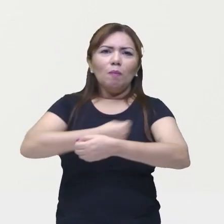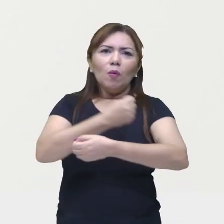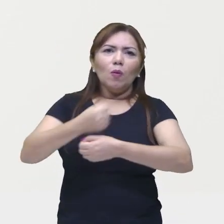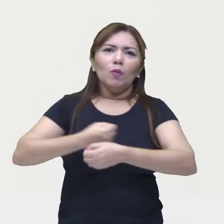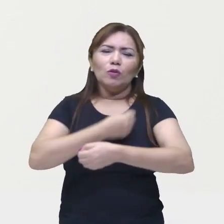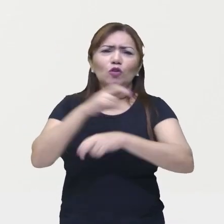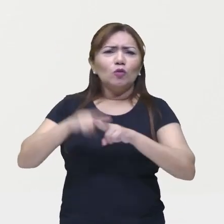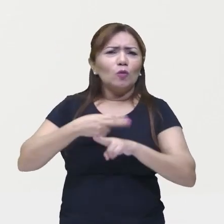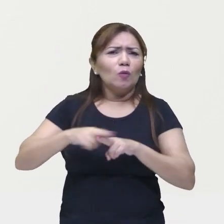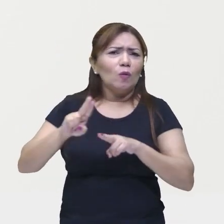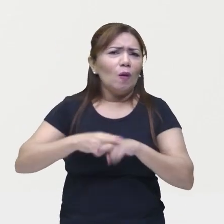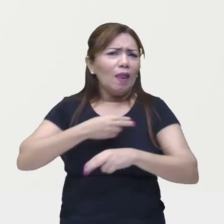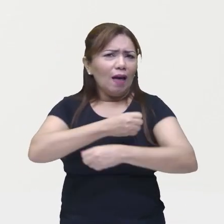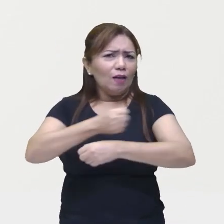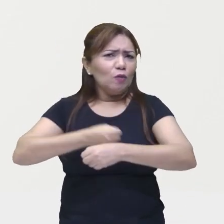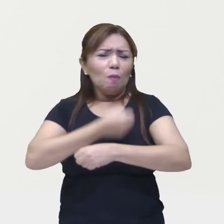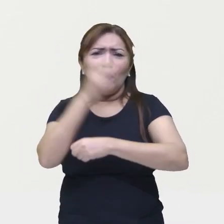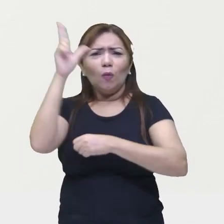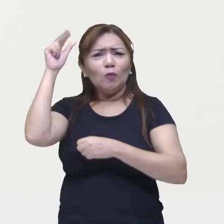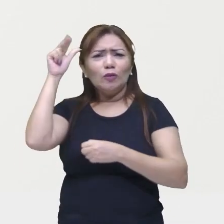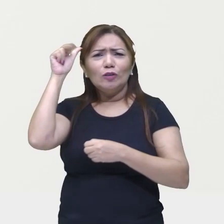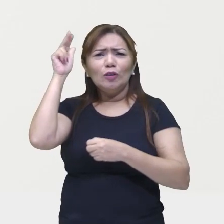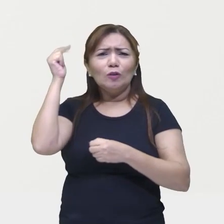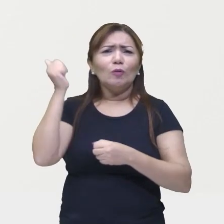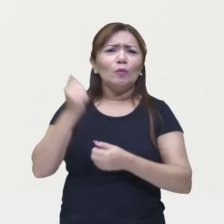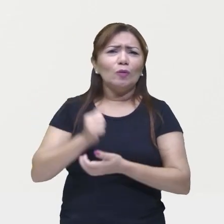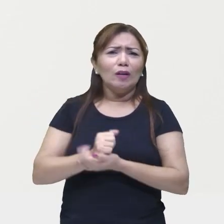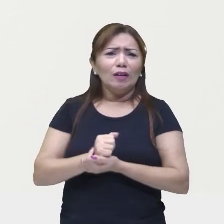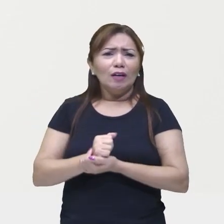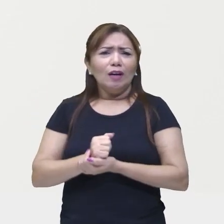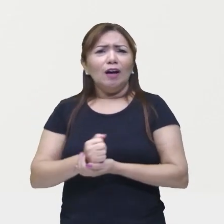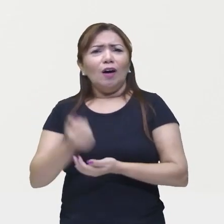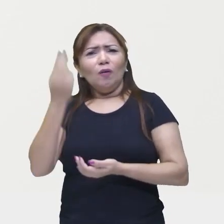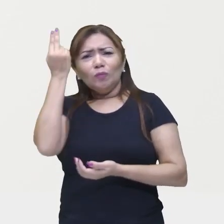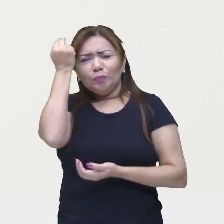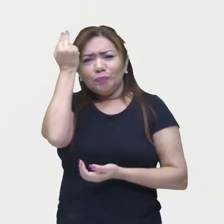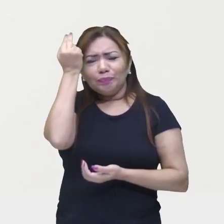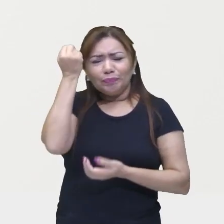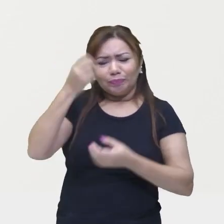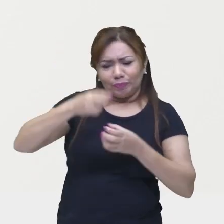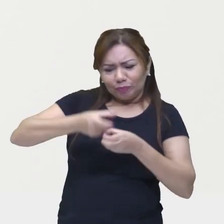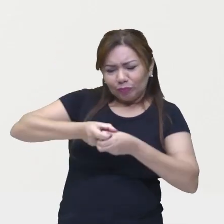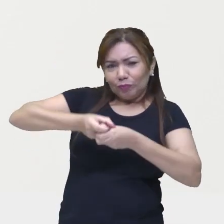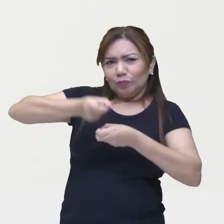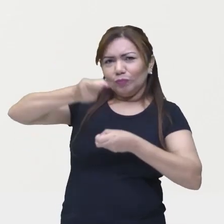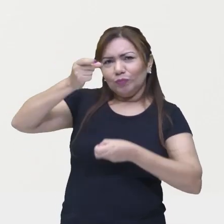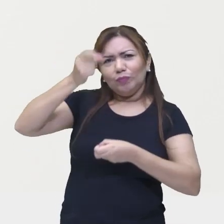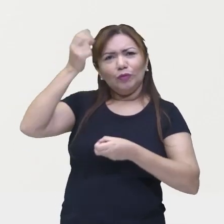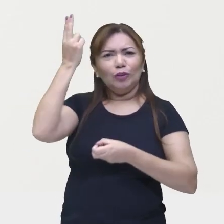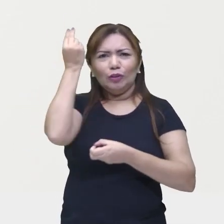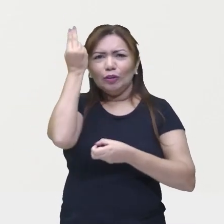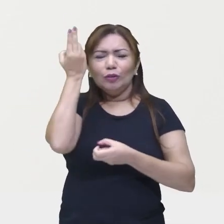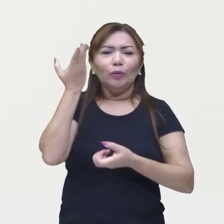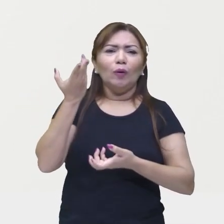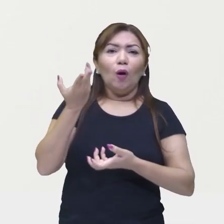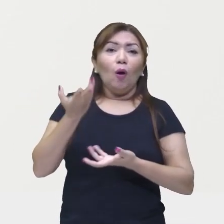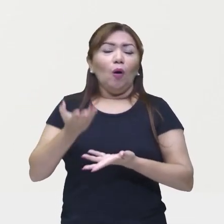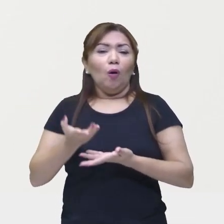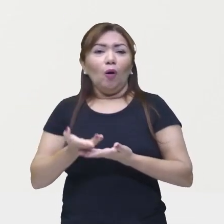um bolo de cenoura, você vai lá no livrinho de receitas ou até mesmo na internet.